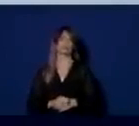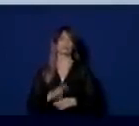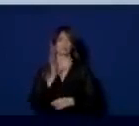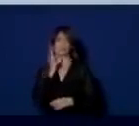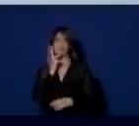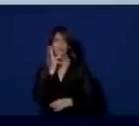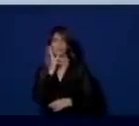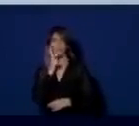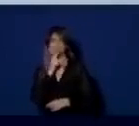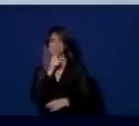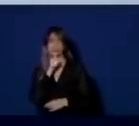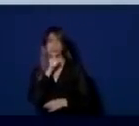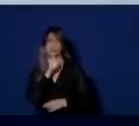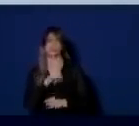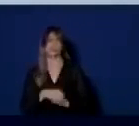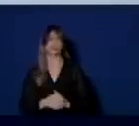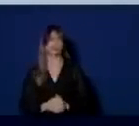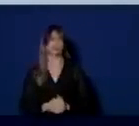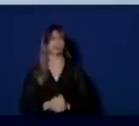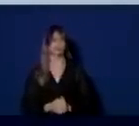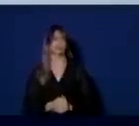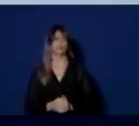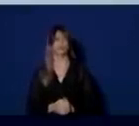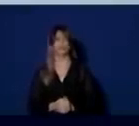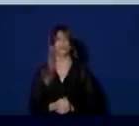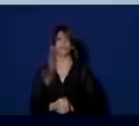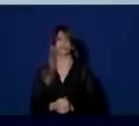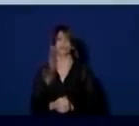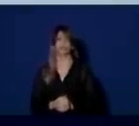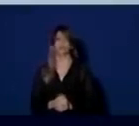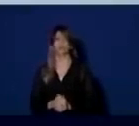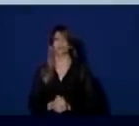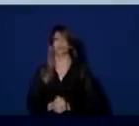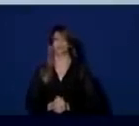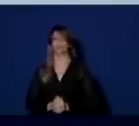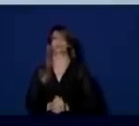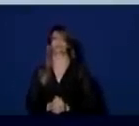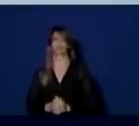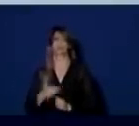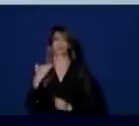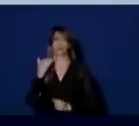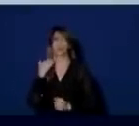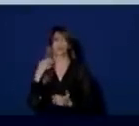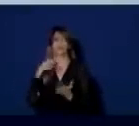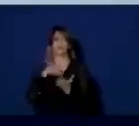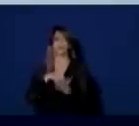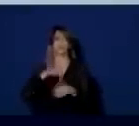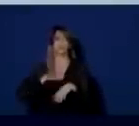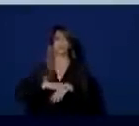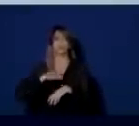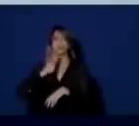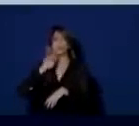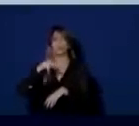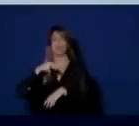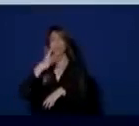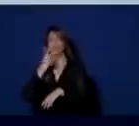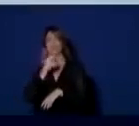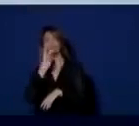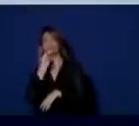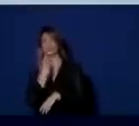Se por um lado eu critiquei a política monetária que o Banco Central fez no biênio